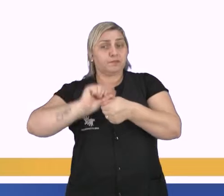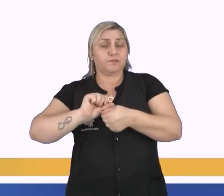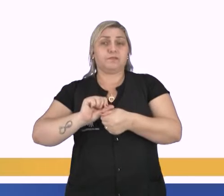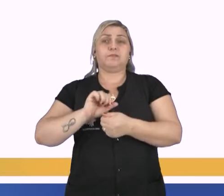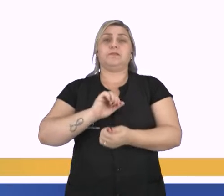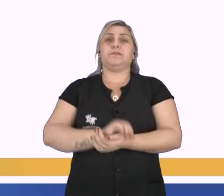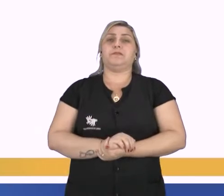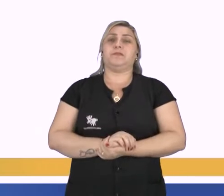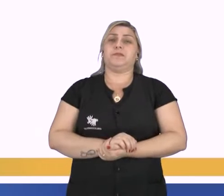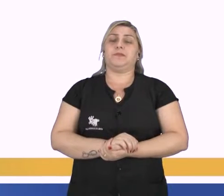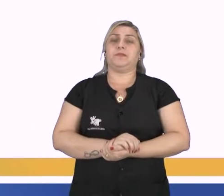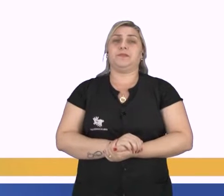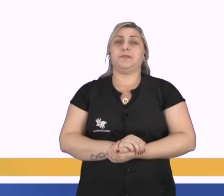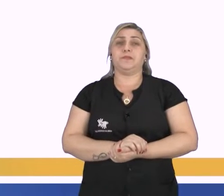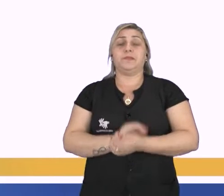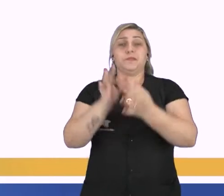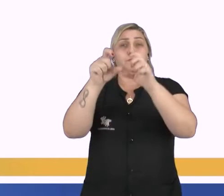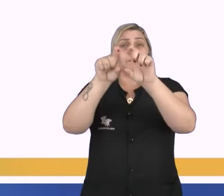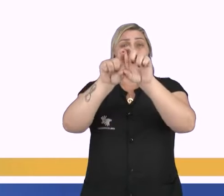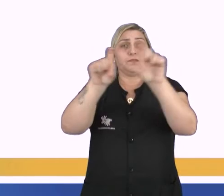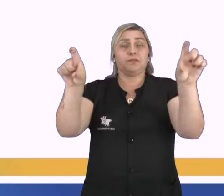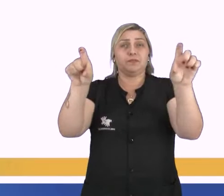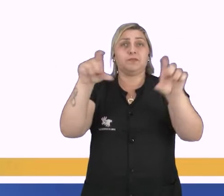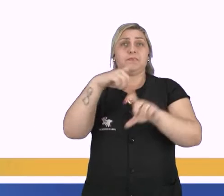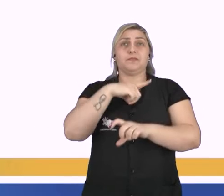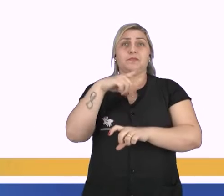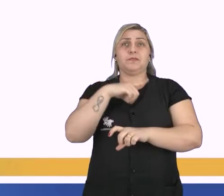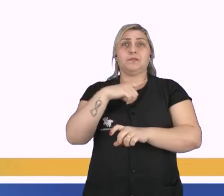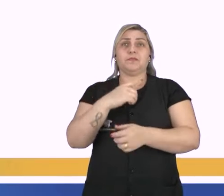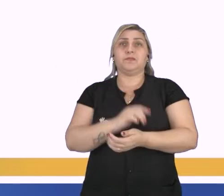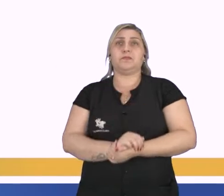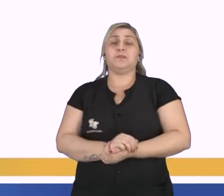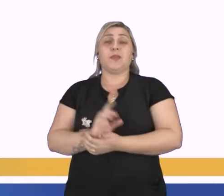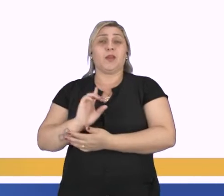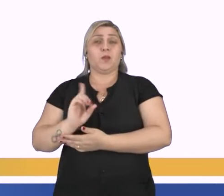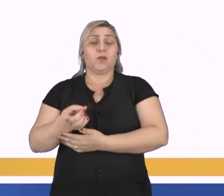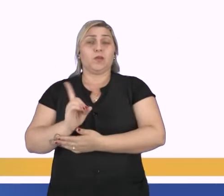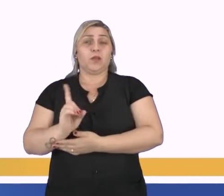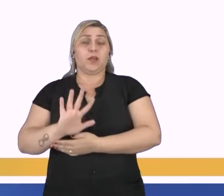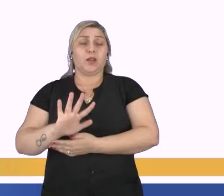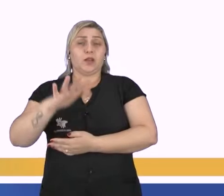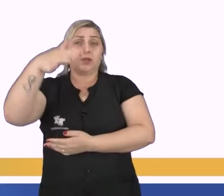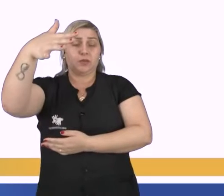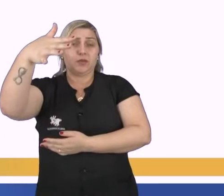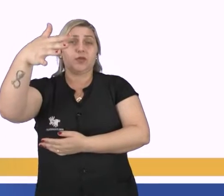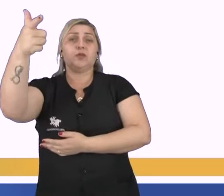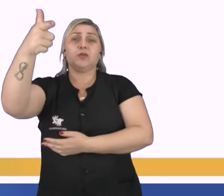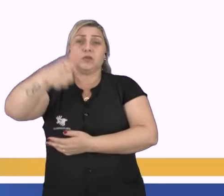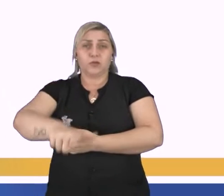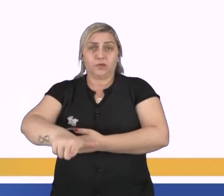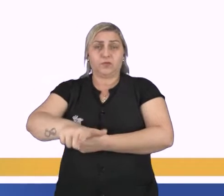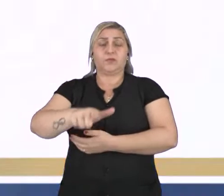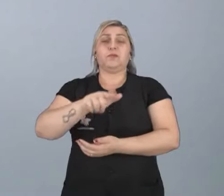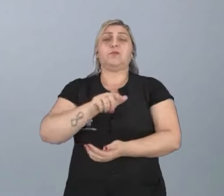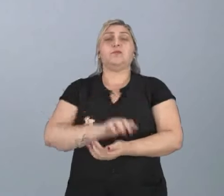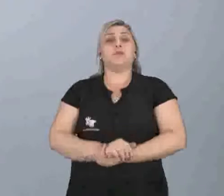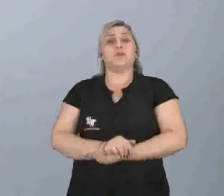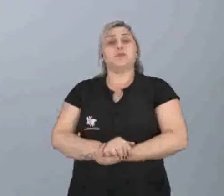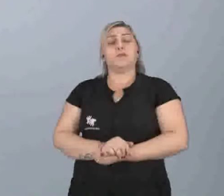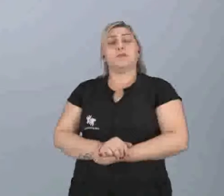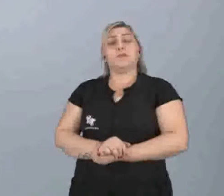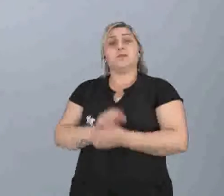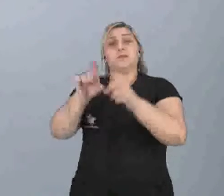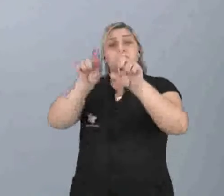certo? E a oração, nós temos aqui, o dólar aumentou novamente. Nós temos ali